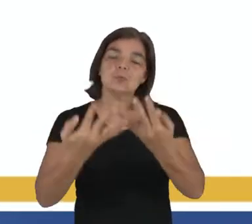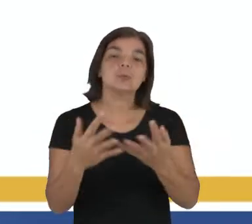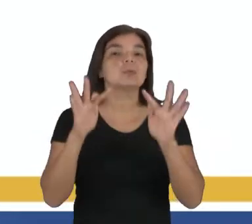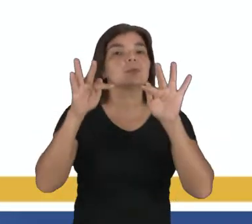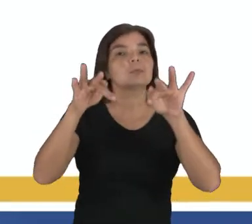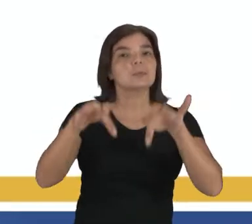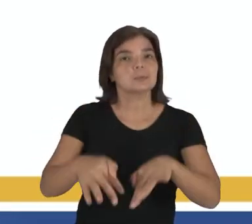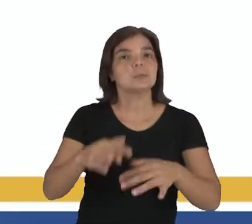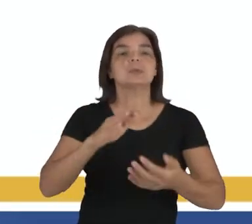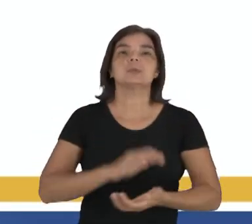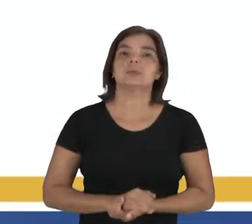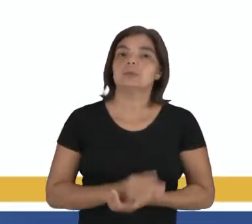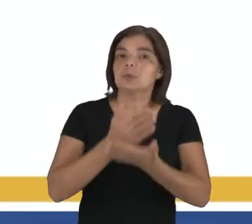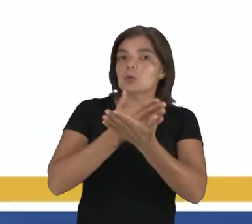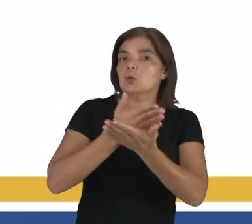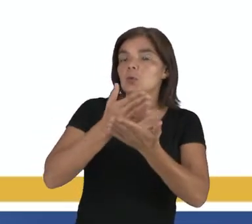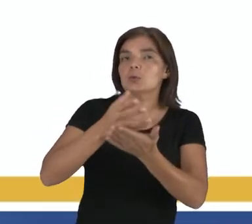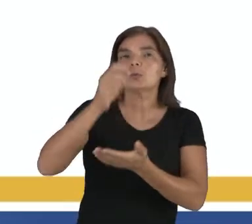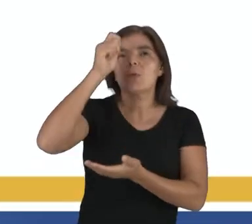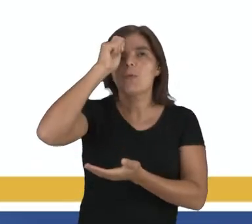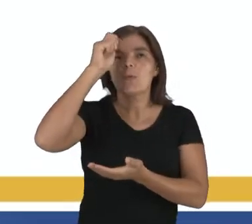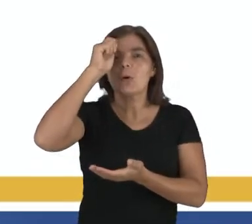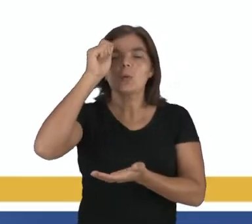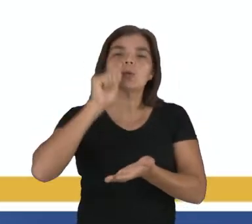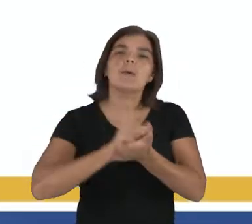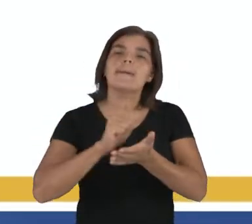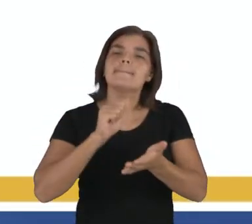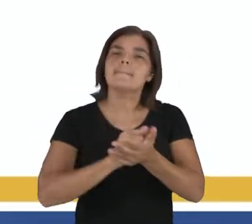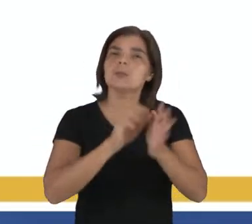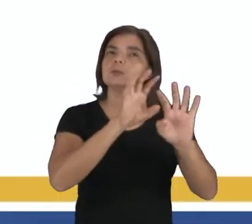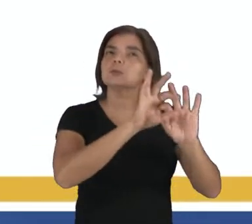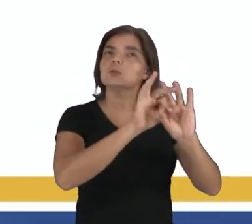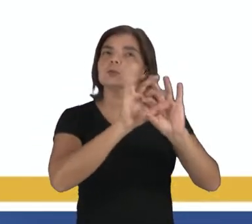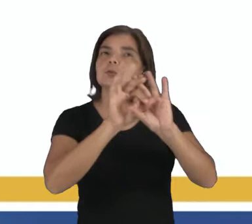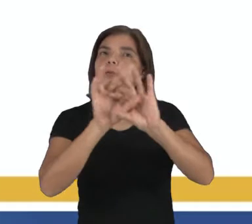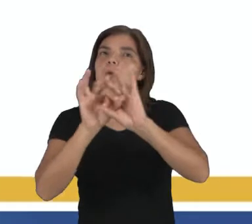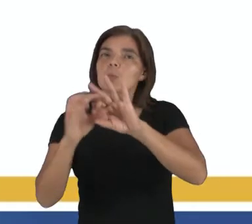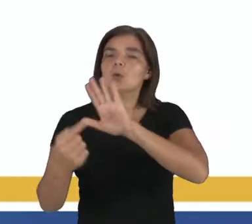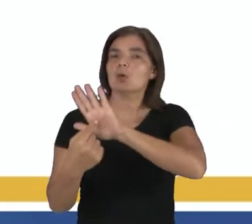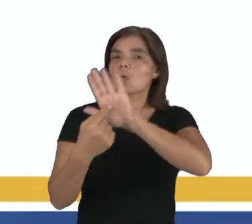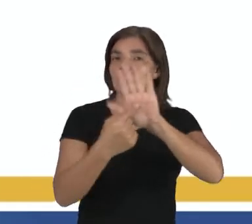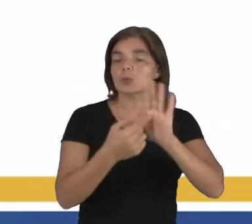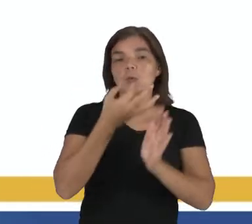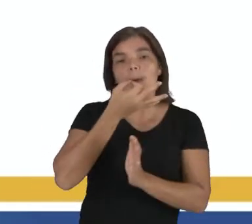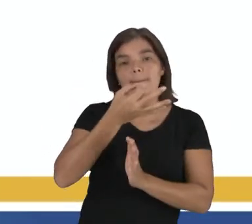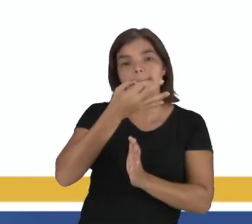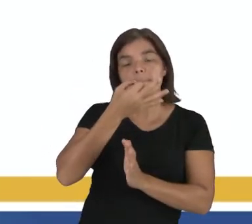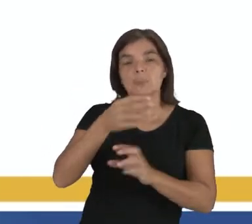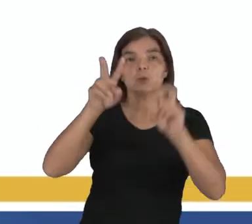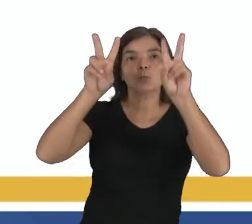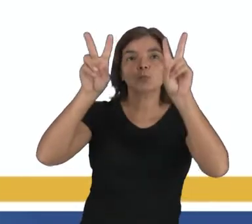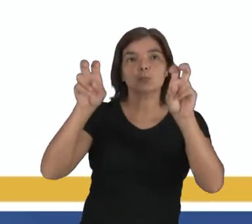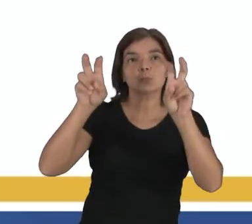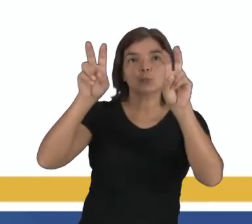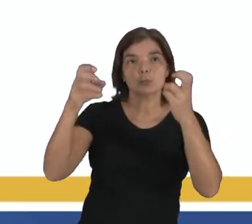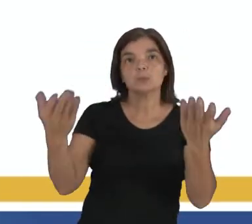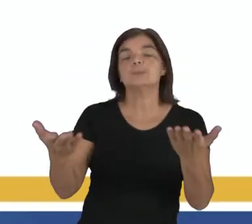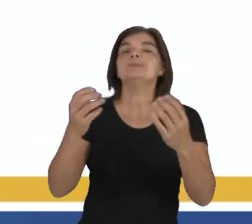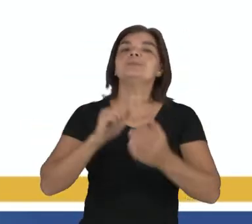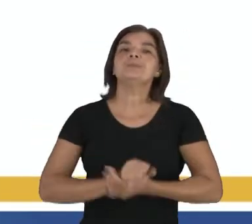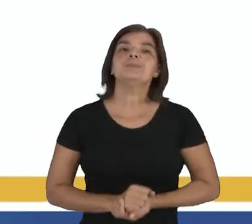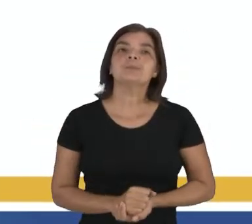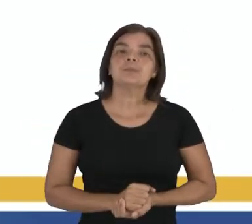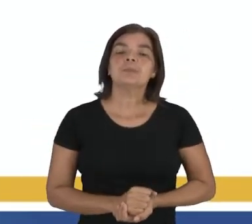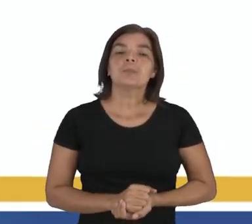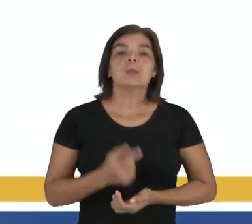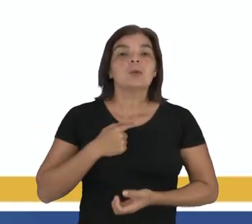desenvolvimento, conclusão. Na introdução, você contextualiza, apresenta a opinião defendida, apresenta a